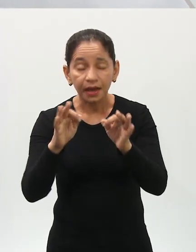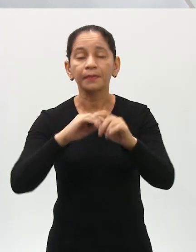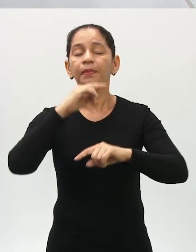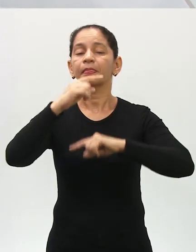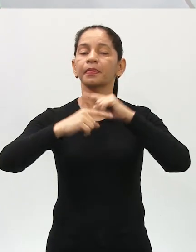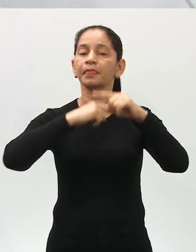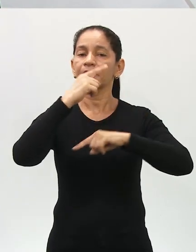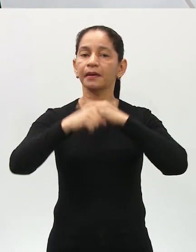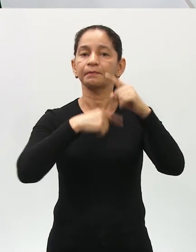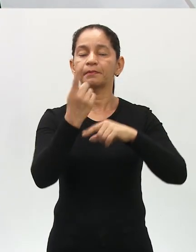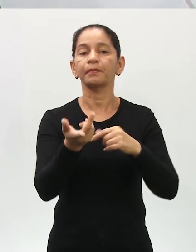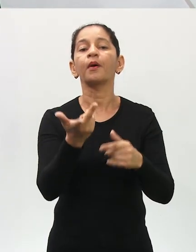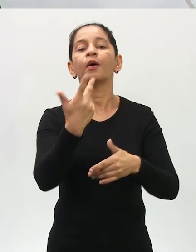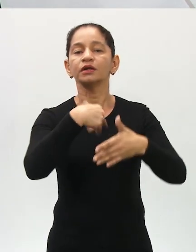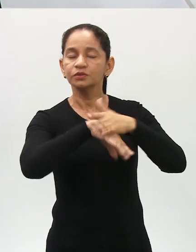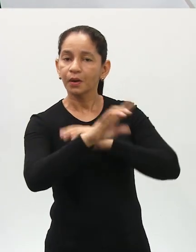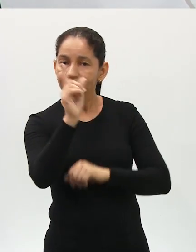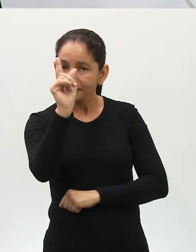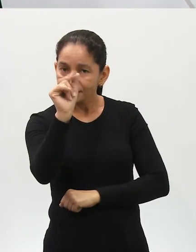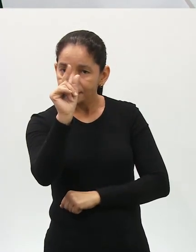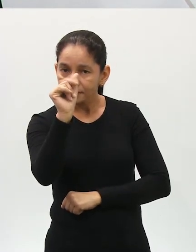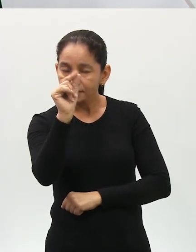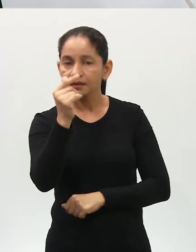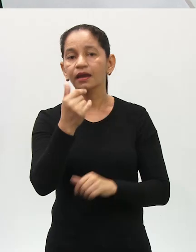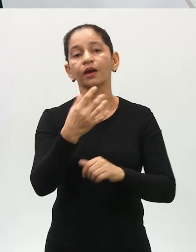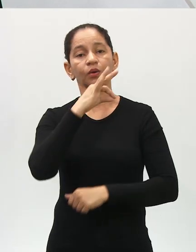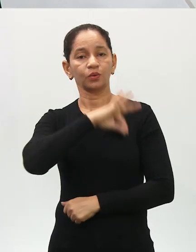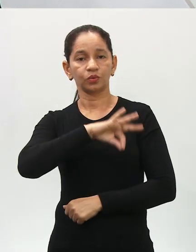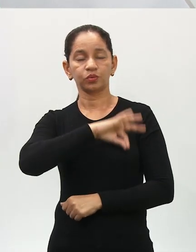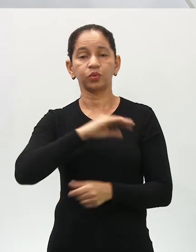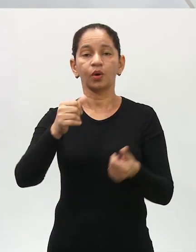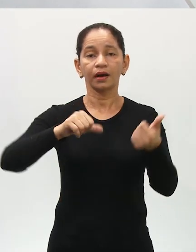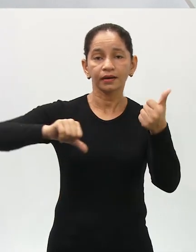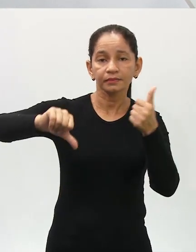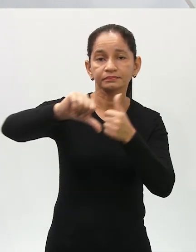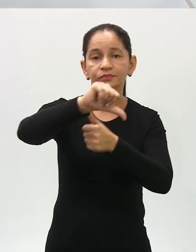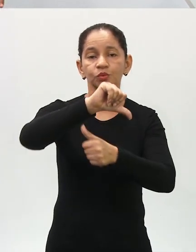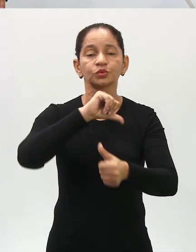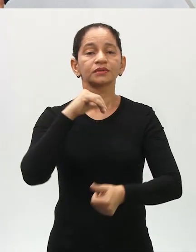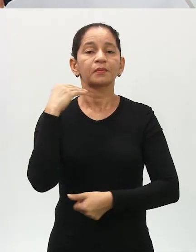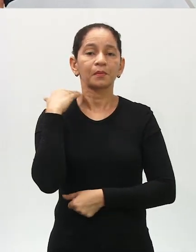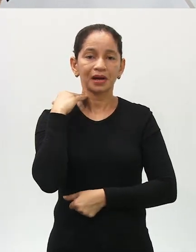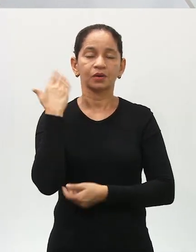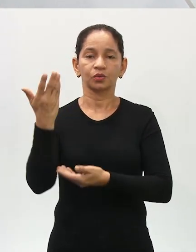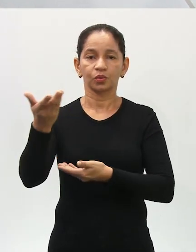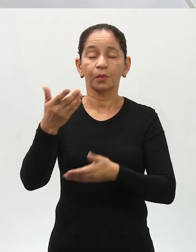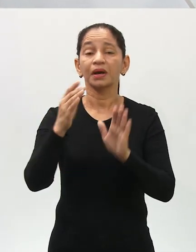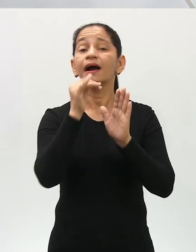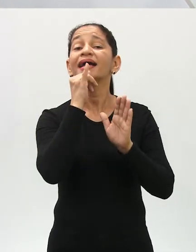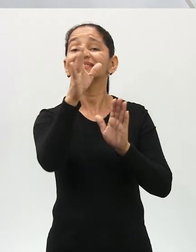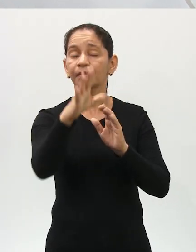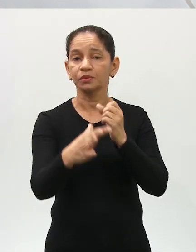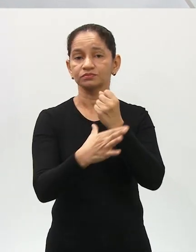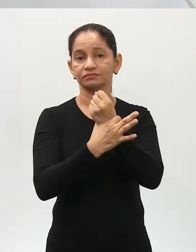saca segura esse dinheiro, né, seu no contra-cheque, ele repassa então à instituição financeira. Então